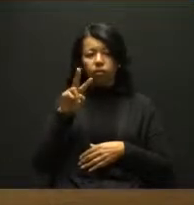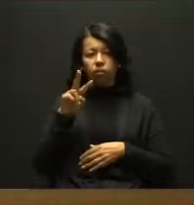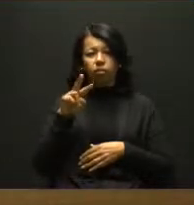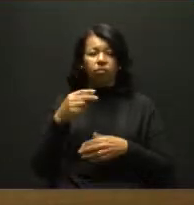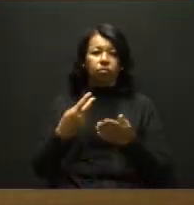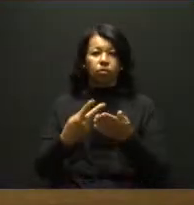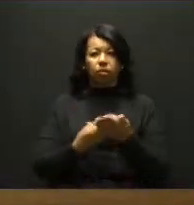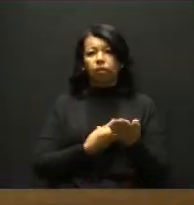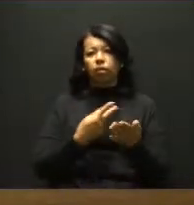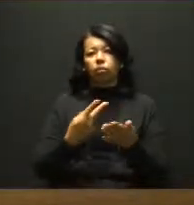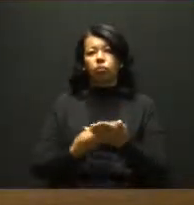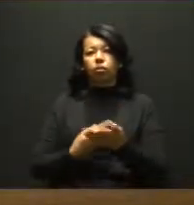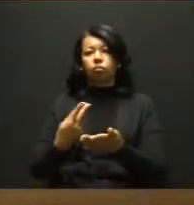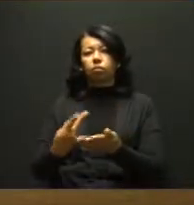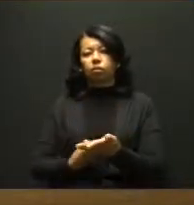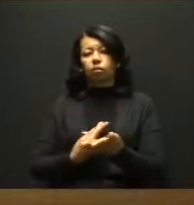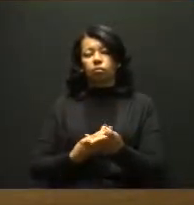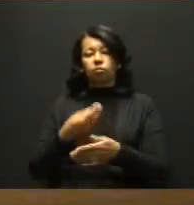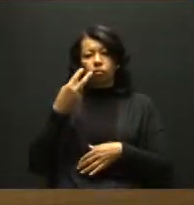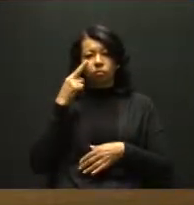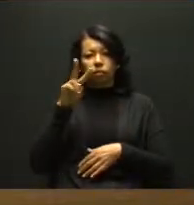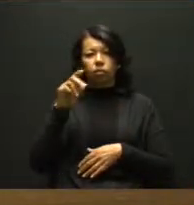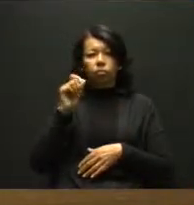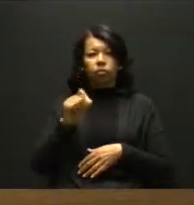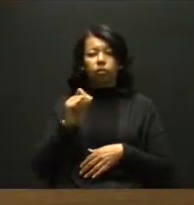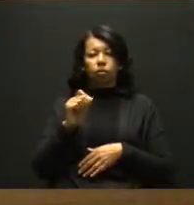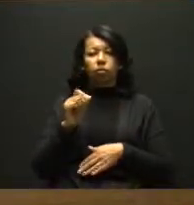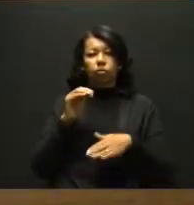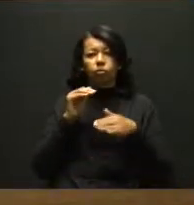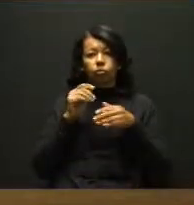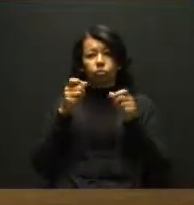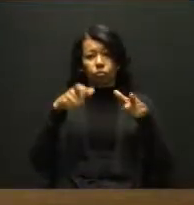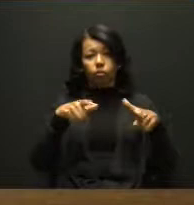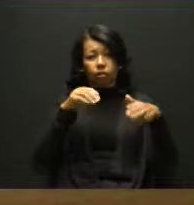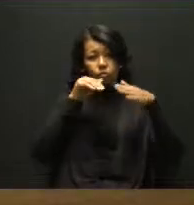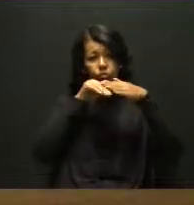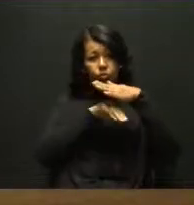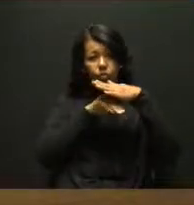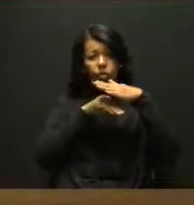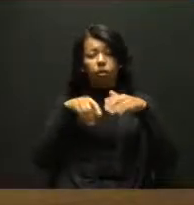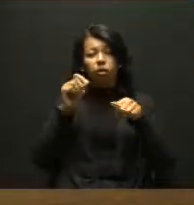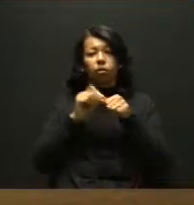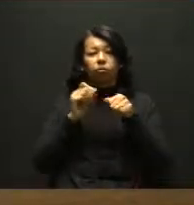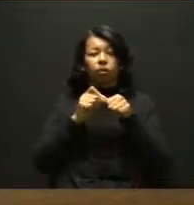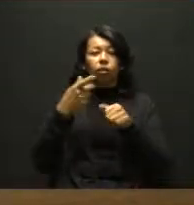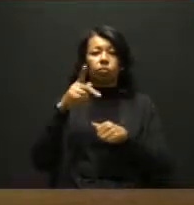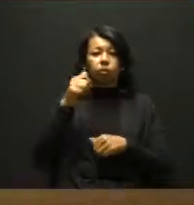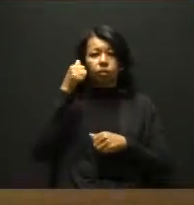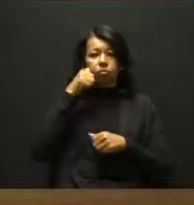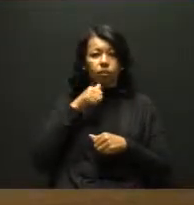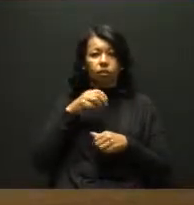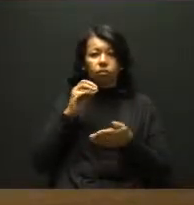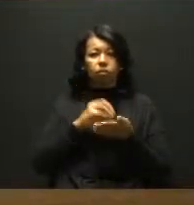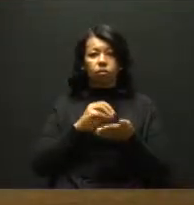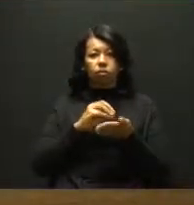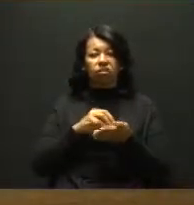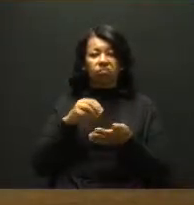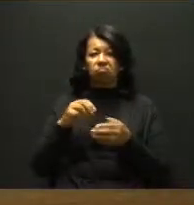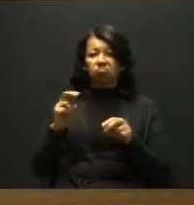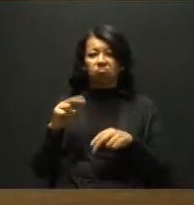irregularidades vimos que o armazenamento é feito pela menina mas sem nenhum critério de avaliação